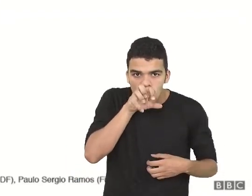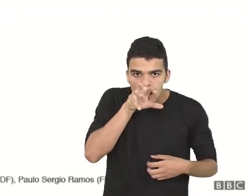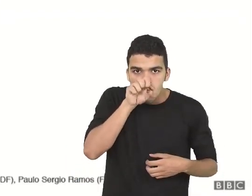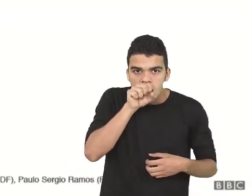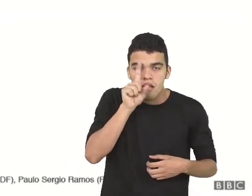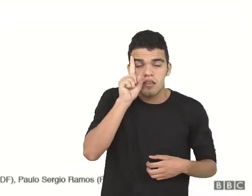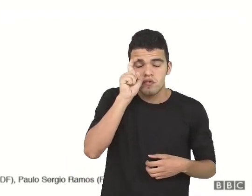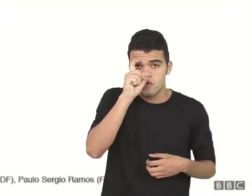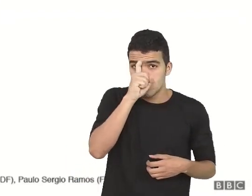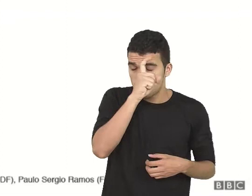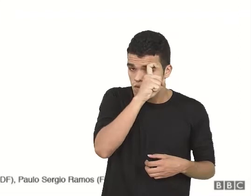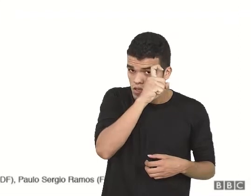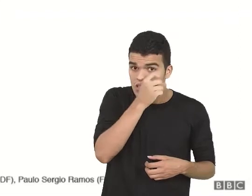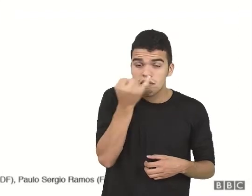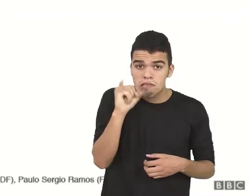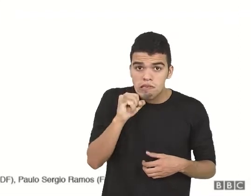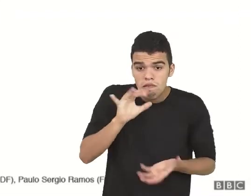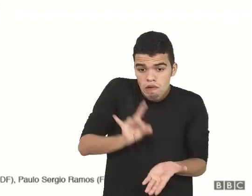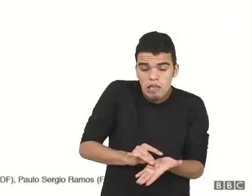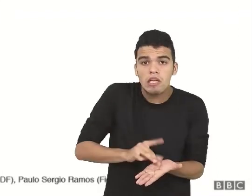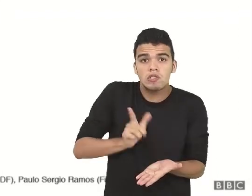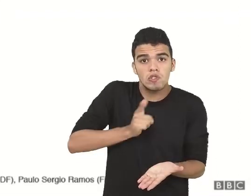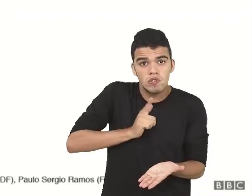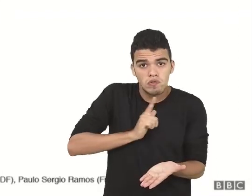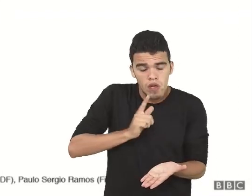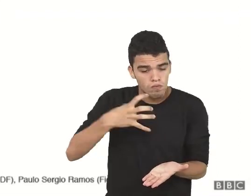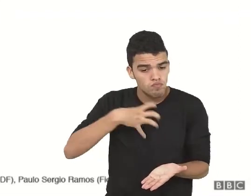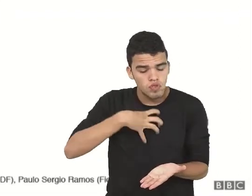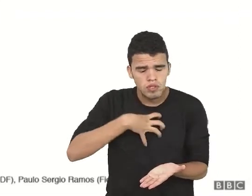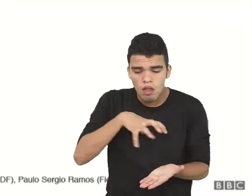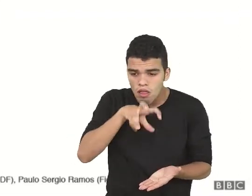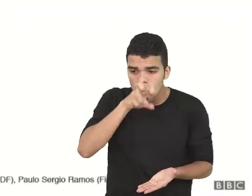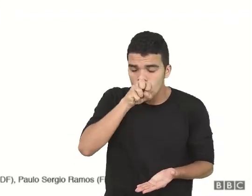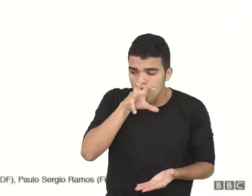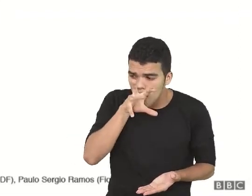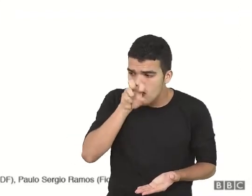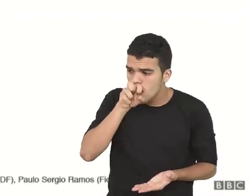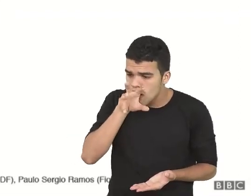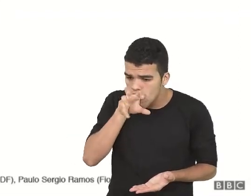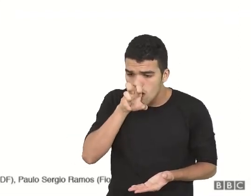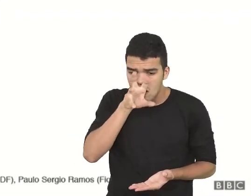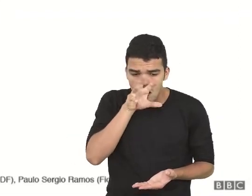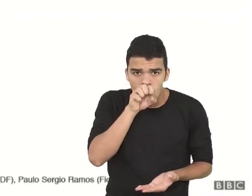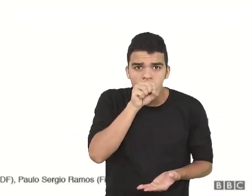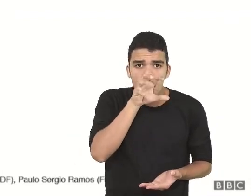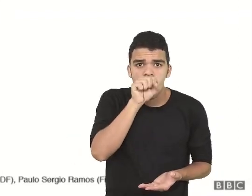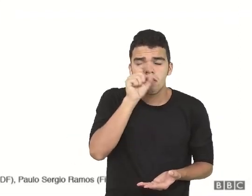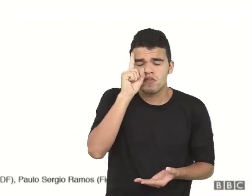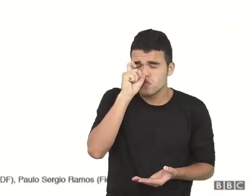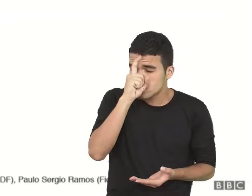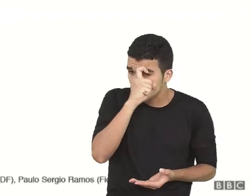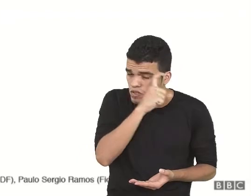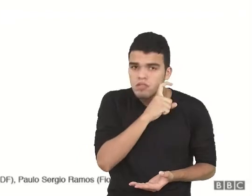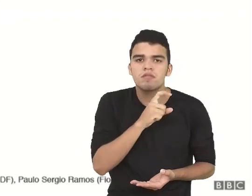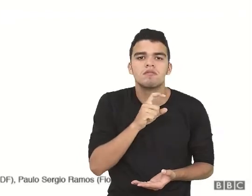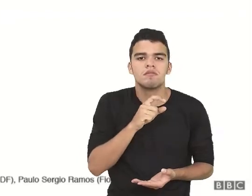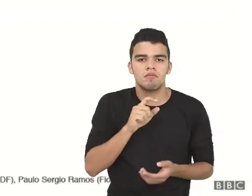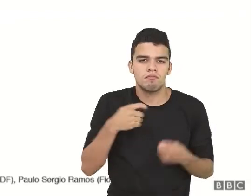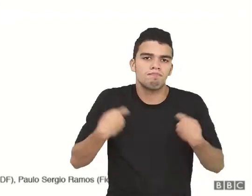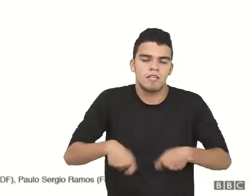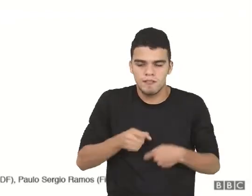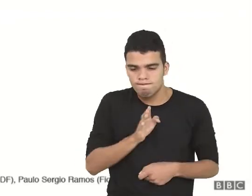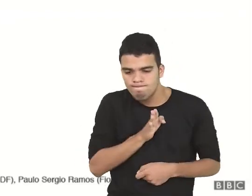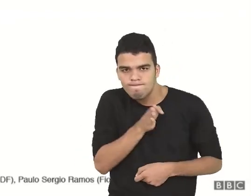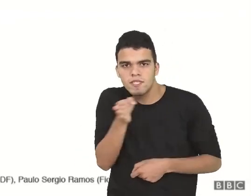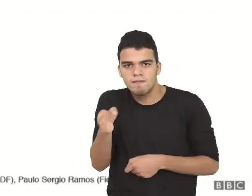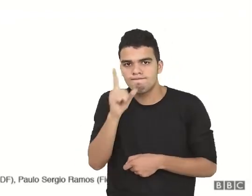tem que procurar um médico, tem que procurar uma unidade de saúde, porque o seu caso ele já vai estar se agravando. Você vai entrar lá naquele grupinho que